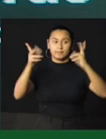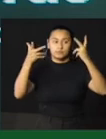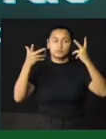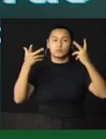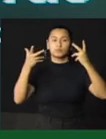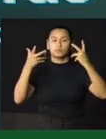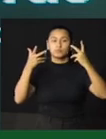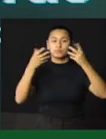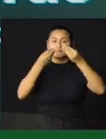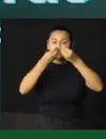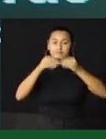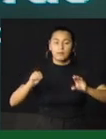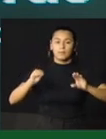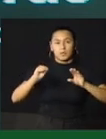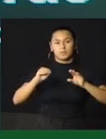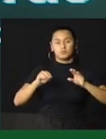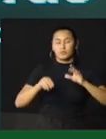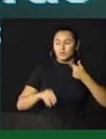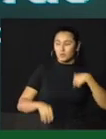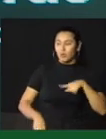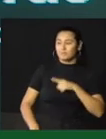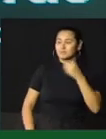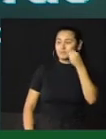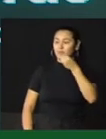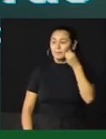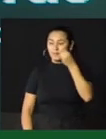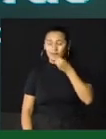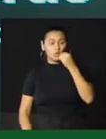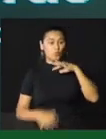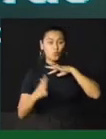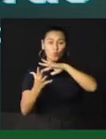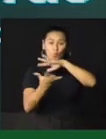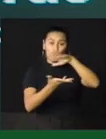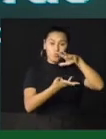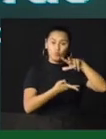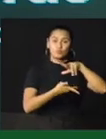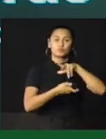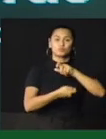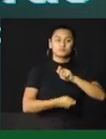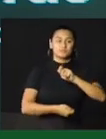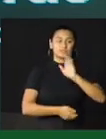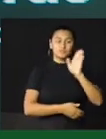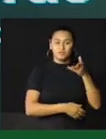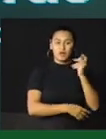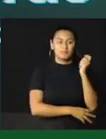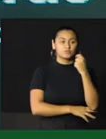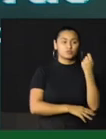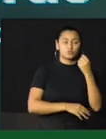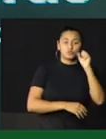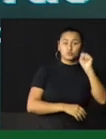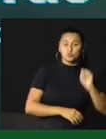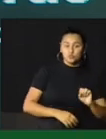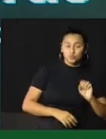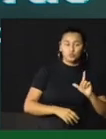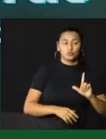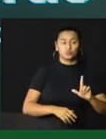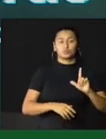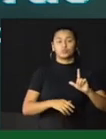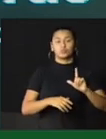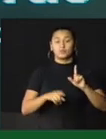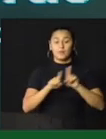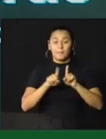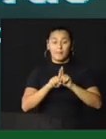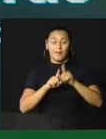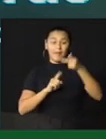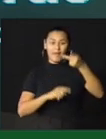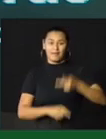vivenciando no mundo inteiro vivenciando em Porto Alegre vivenciando Jamal aqui em Brasília eu sou natural do Rio